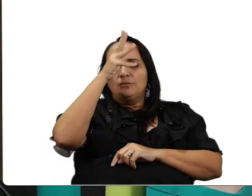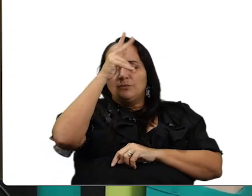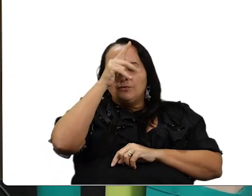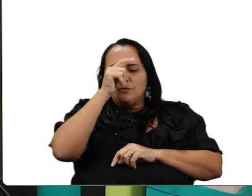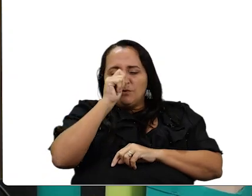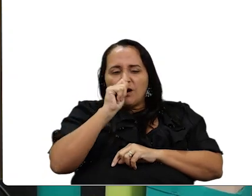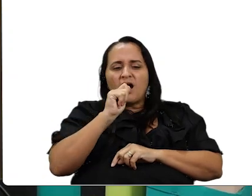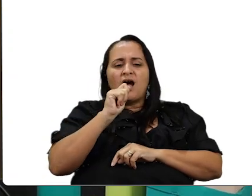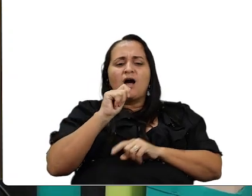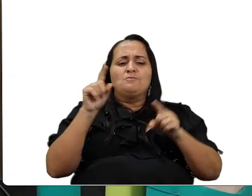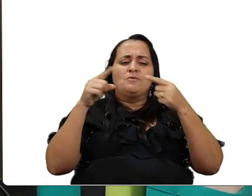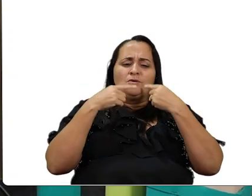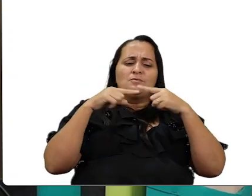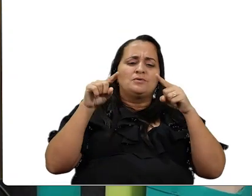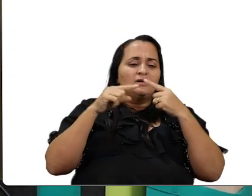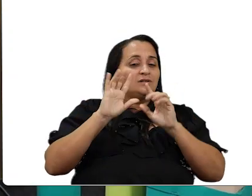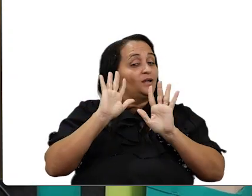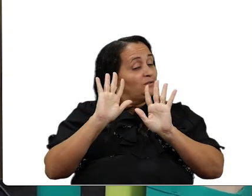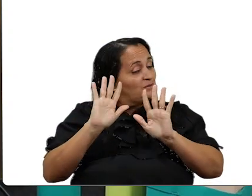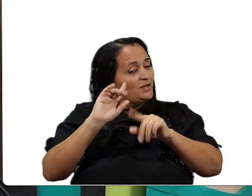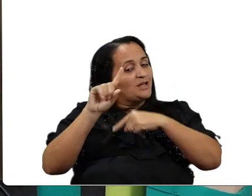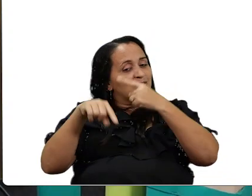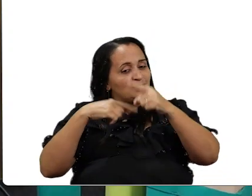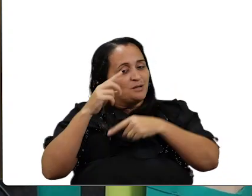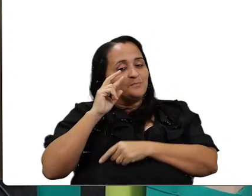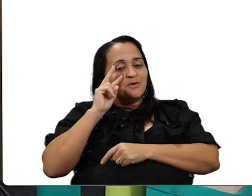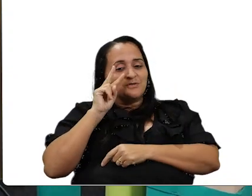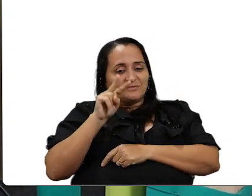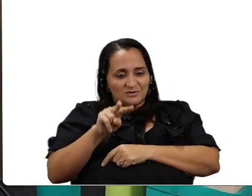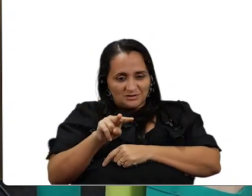da banda. Depois você pode